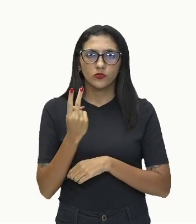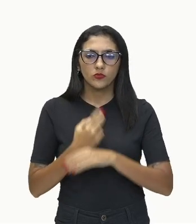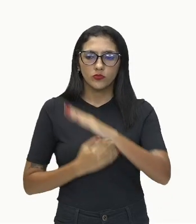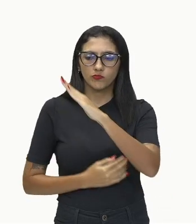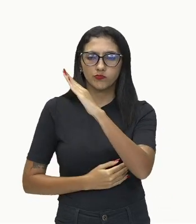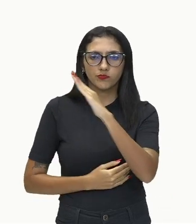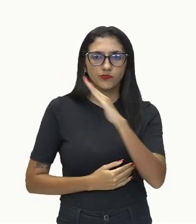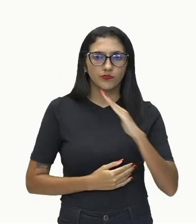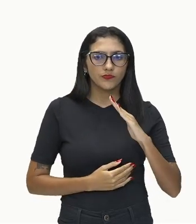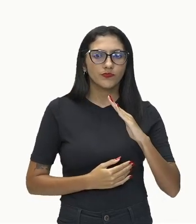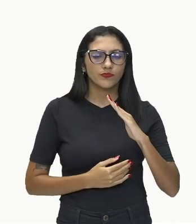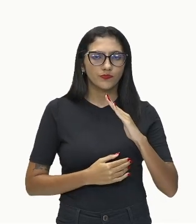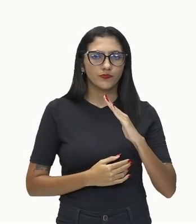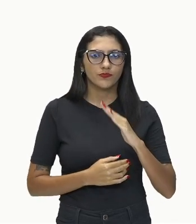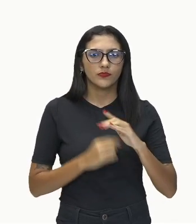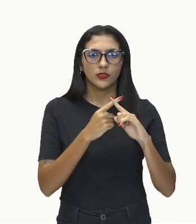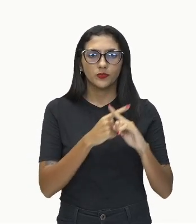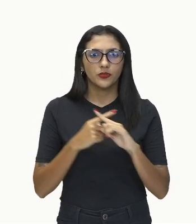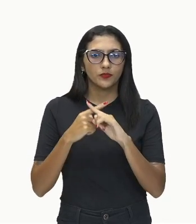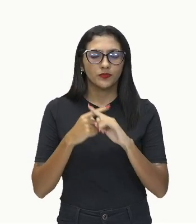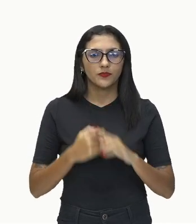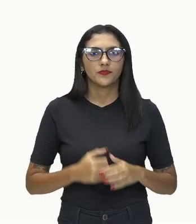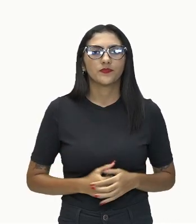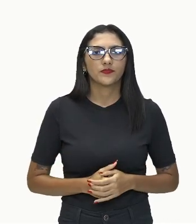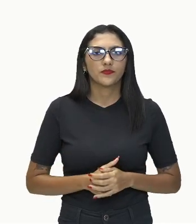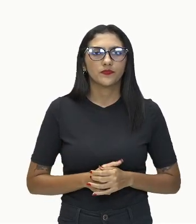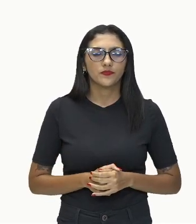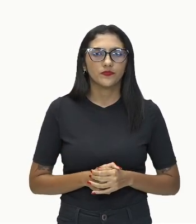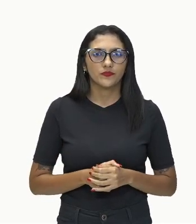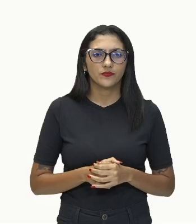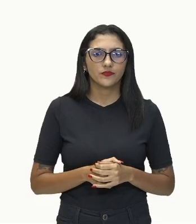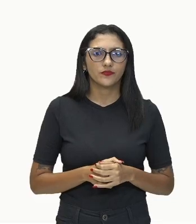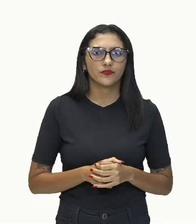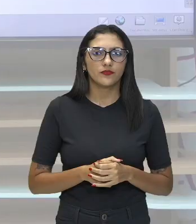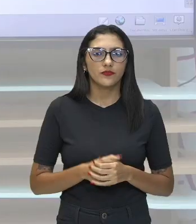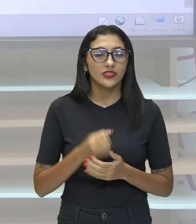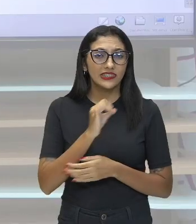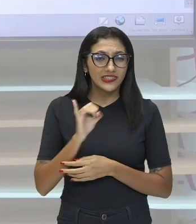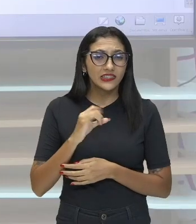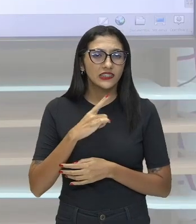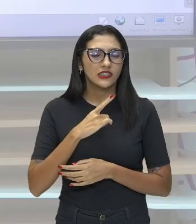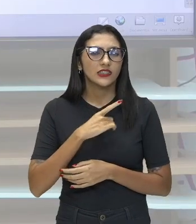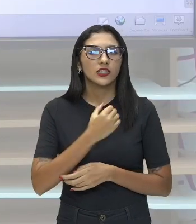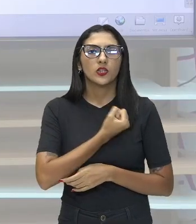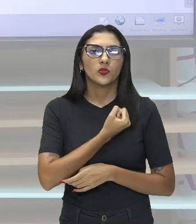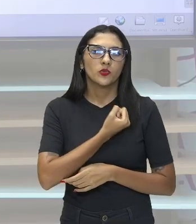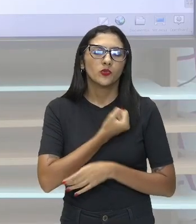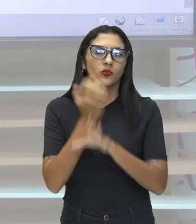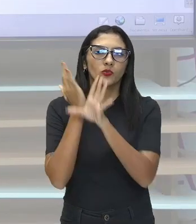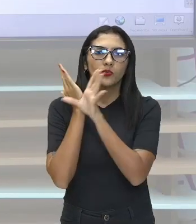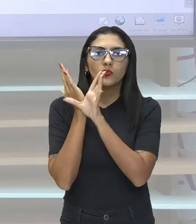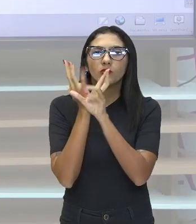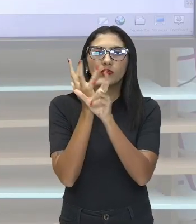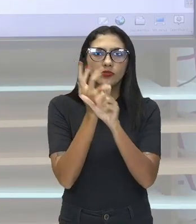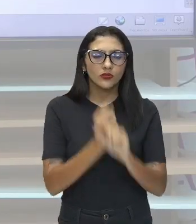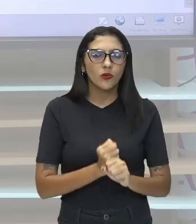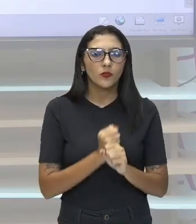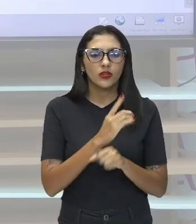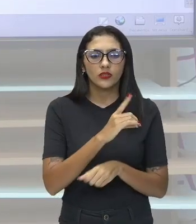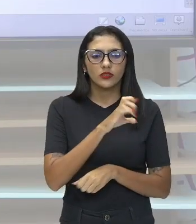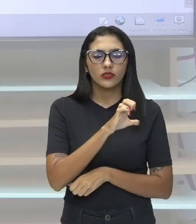Ok? Então, quando eu for trabalhar o cálculo dos determinantes de